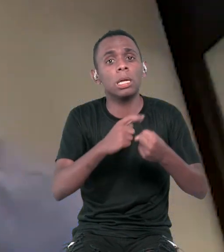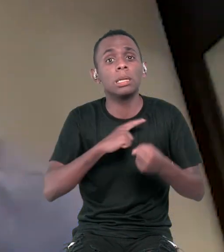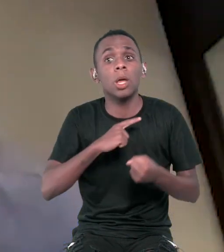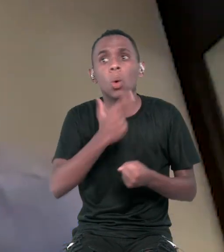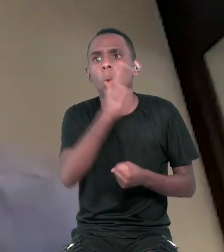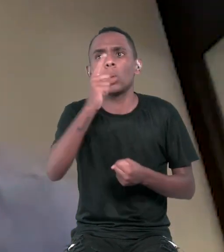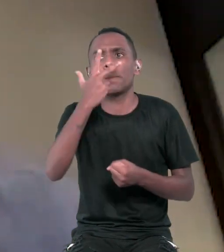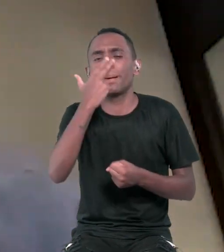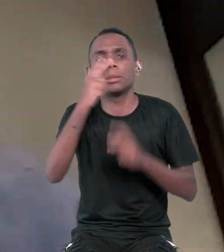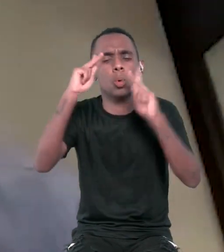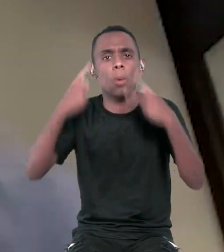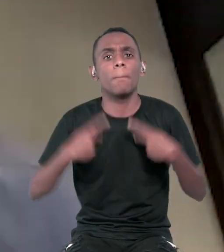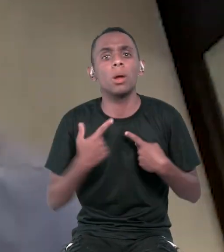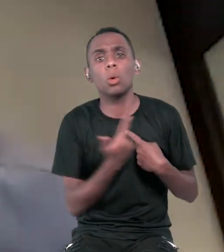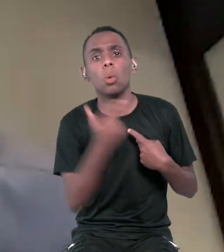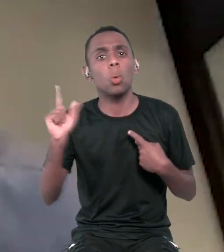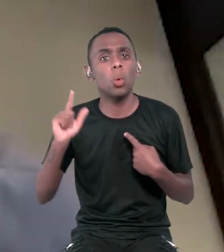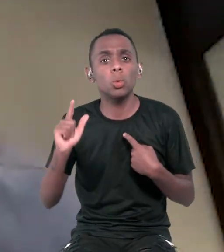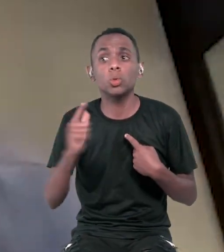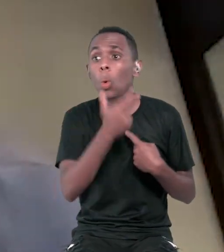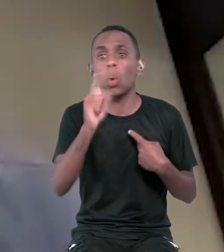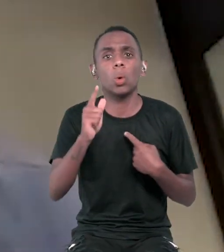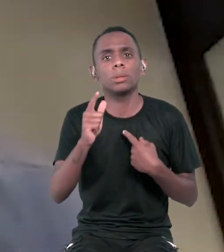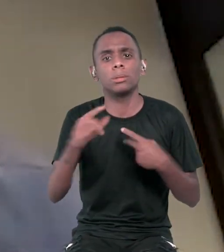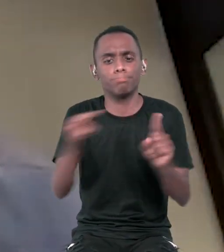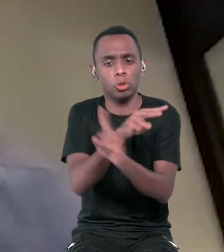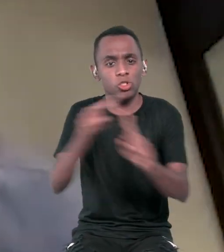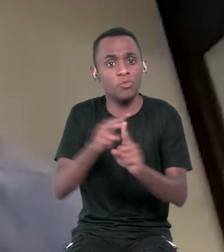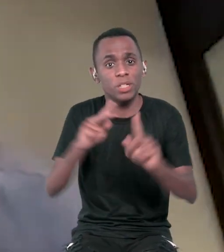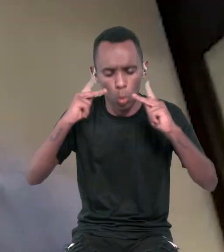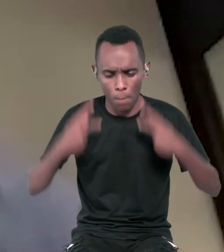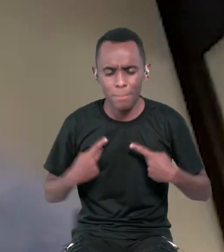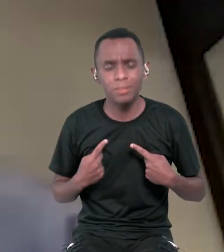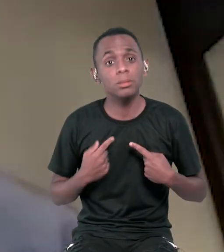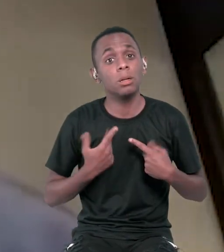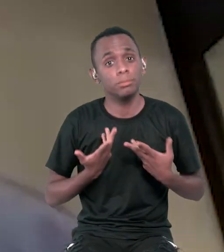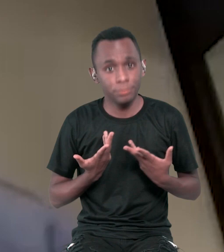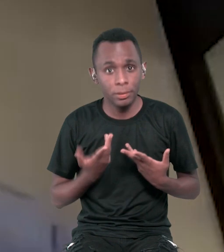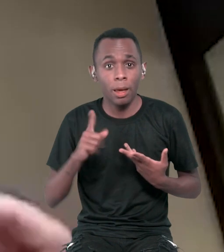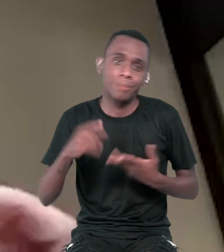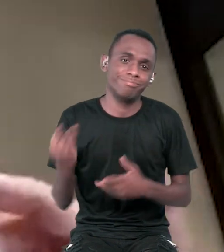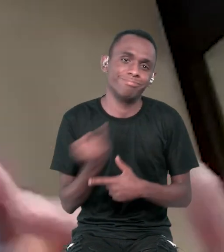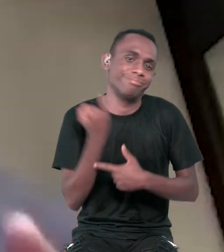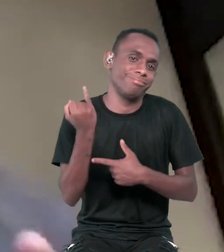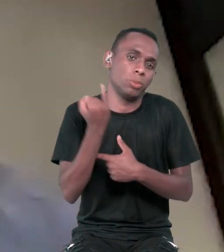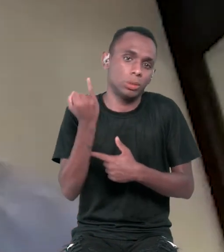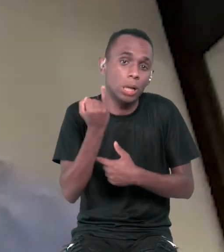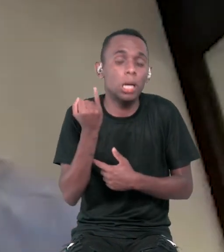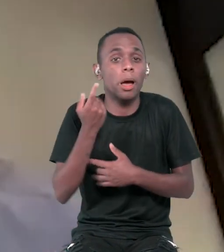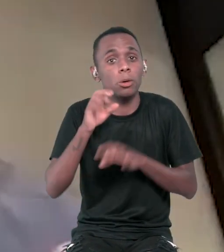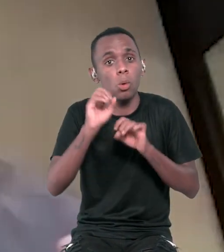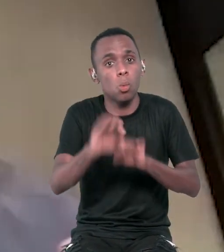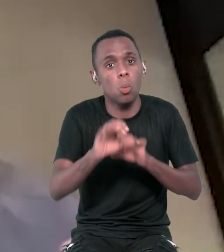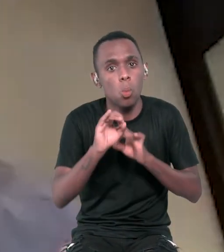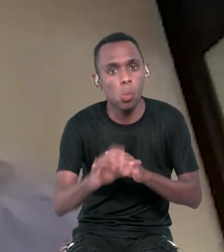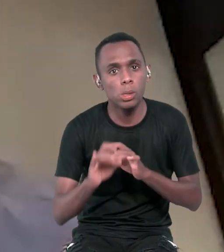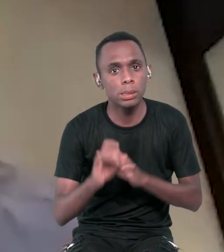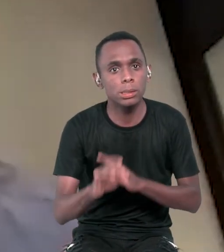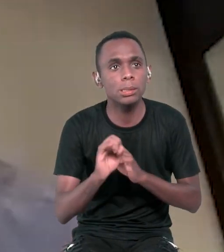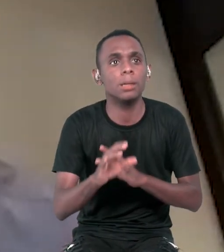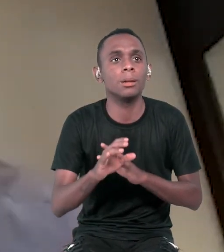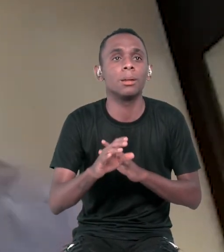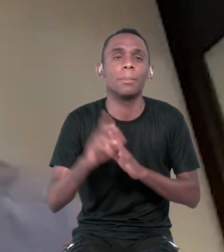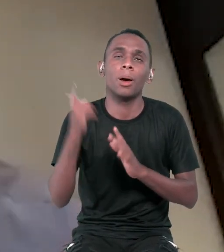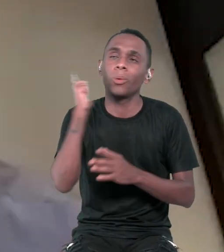outra humanidade, outro marco humano, outra concepção de humano. Isto é muito importante. A educação